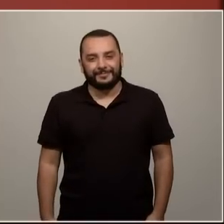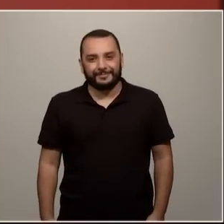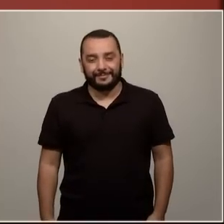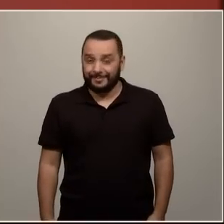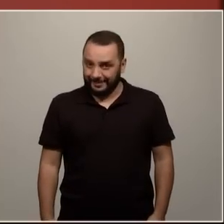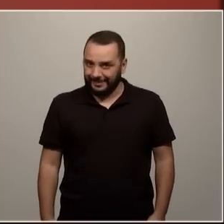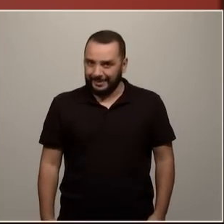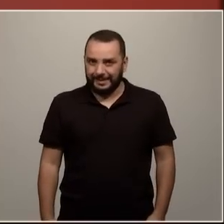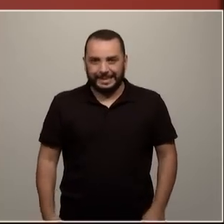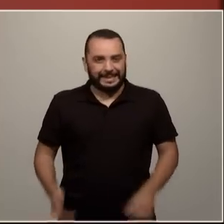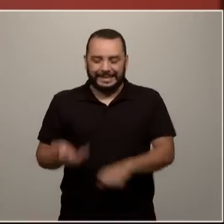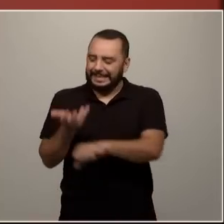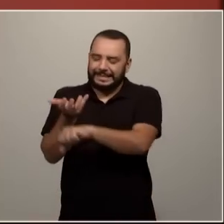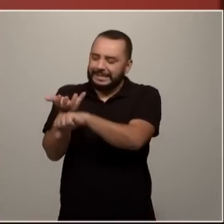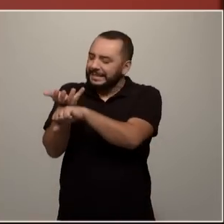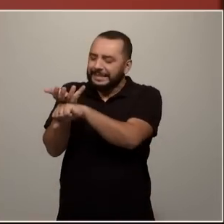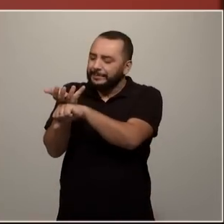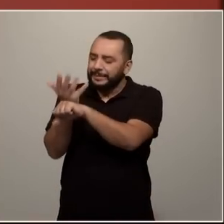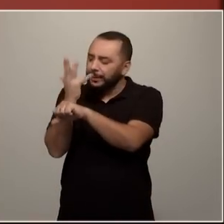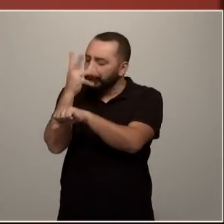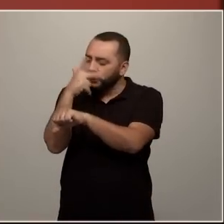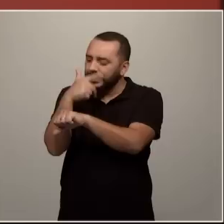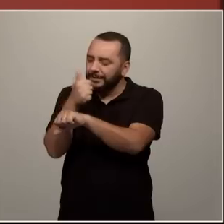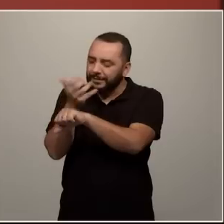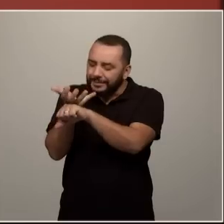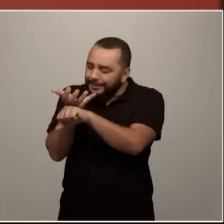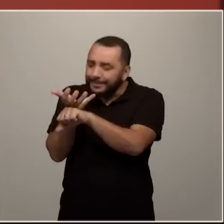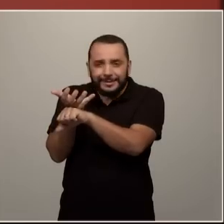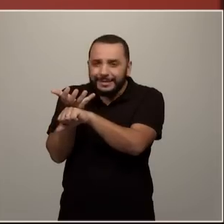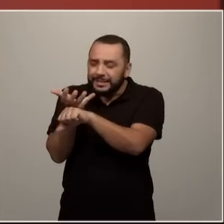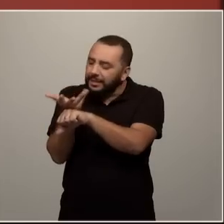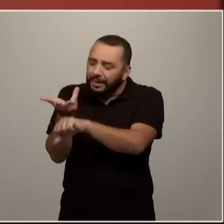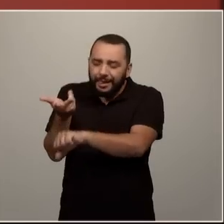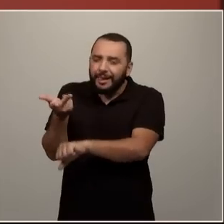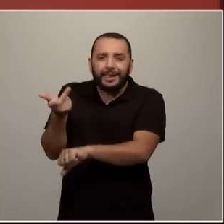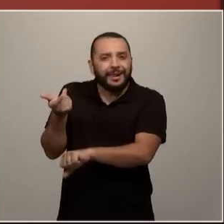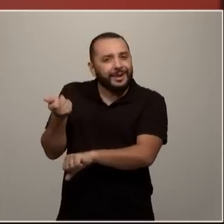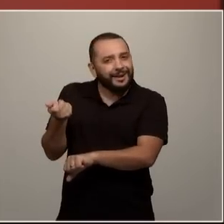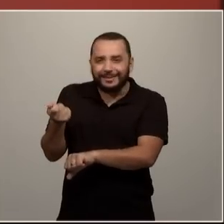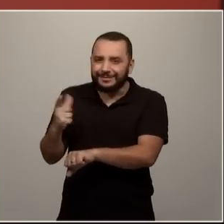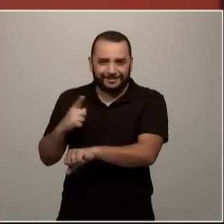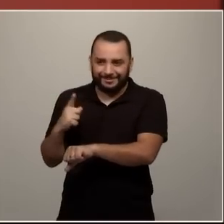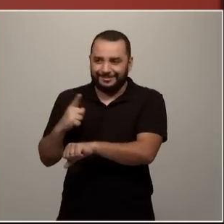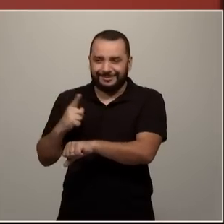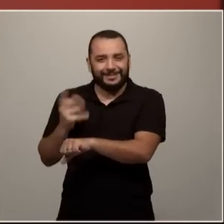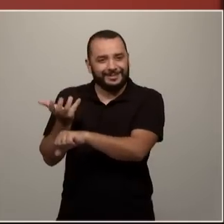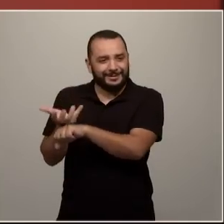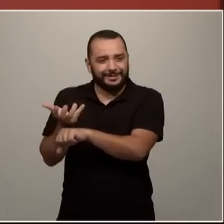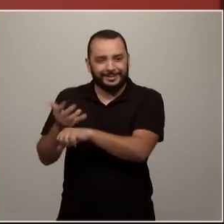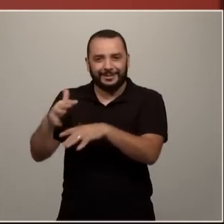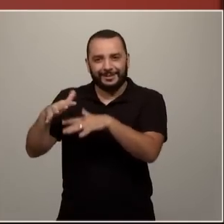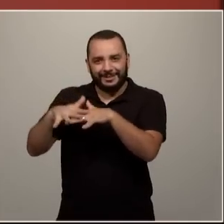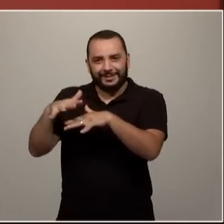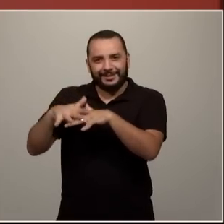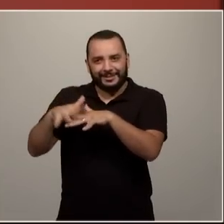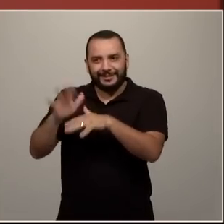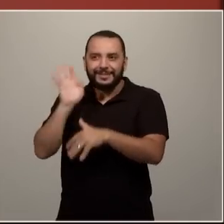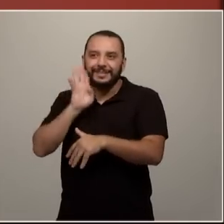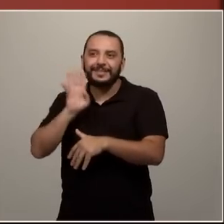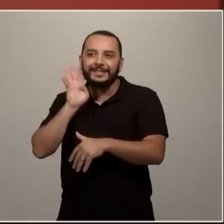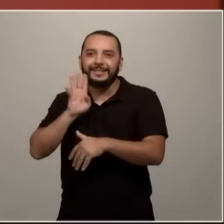Bom, essa disciplina é super bonita, né? Uma disciplina que tem um conteúdo assim, de uma elegância, de um refinamento matemático muito legal,